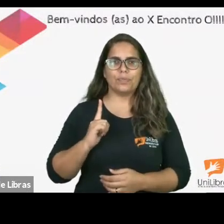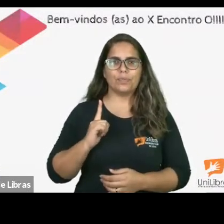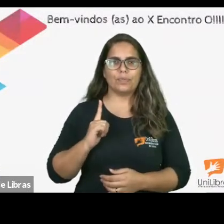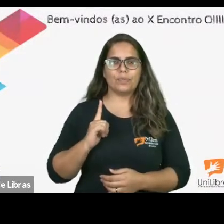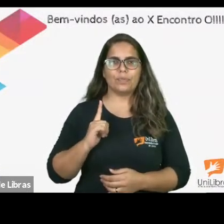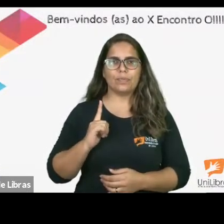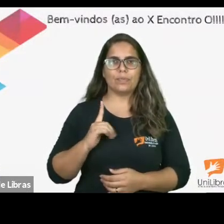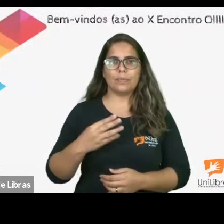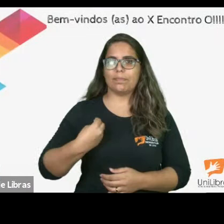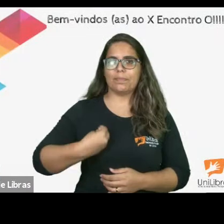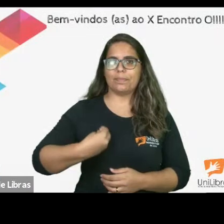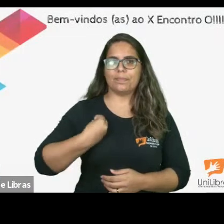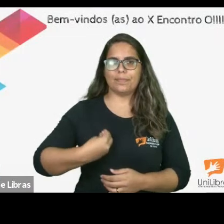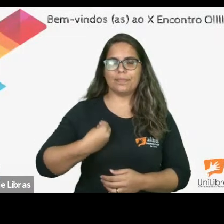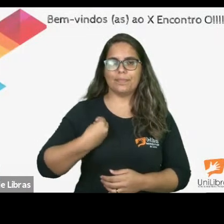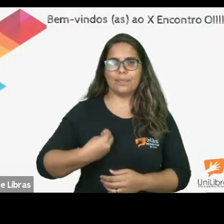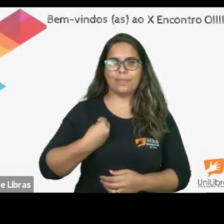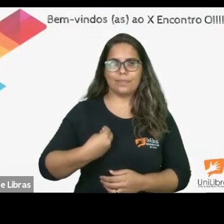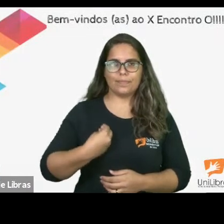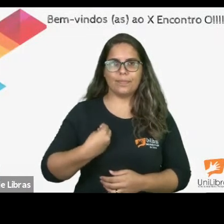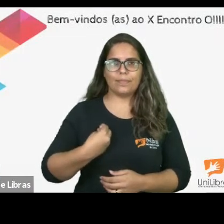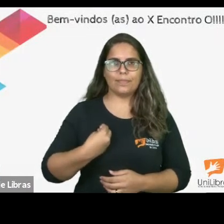a presença